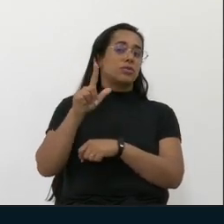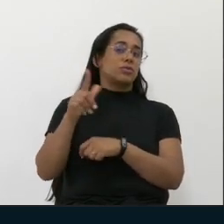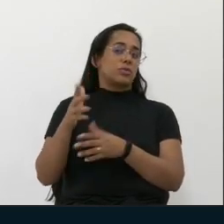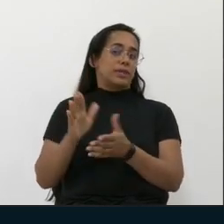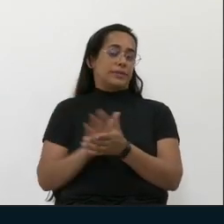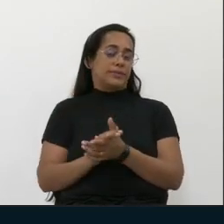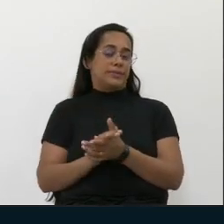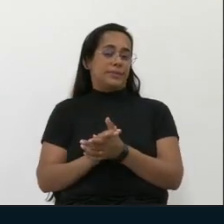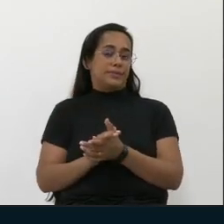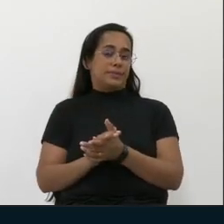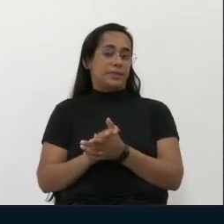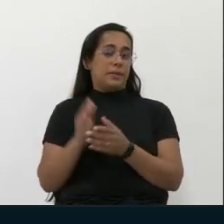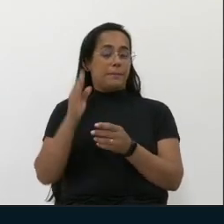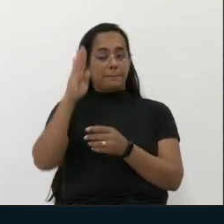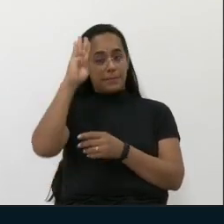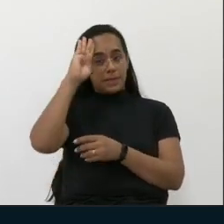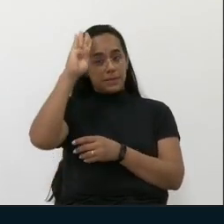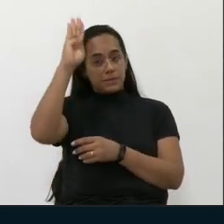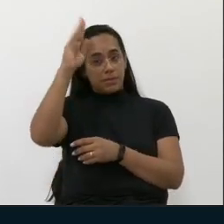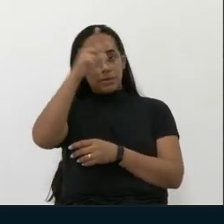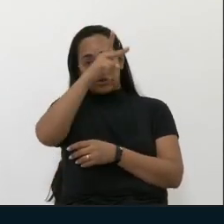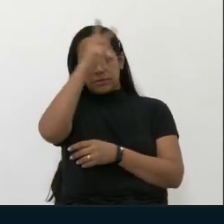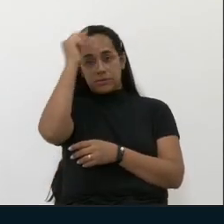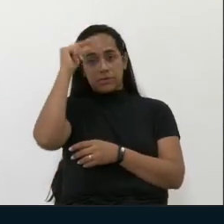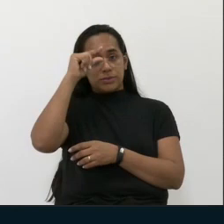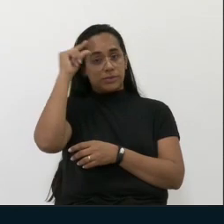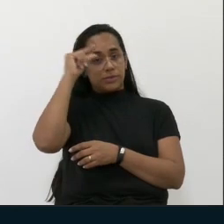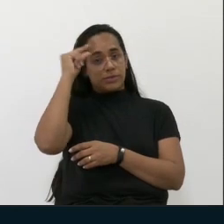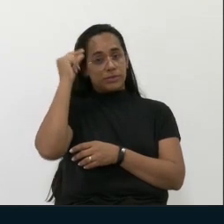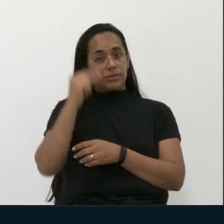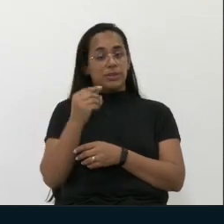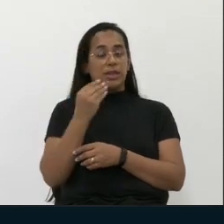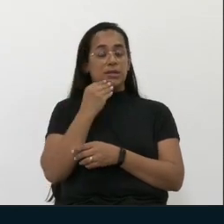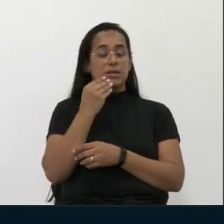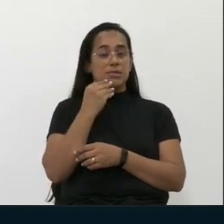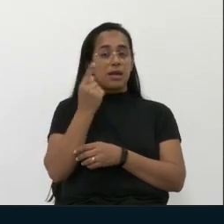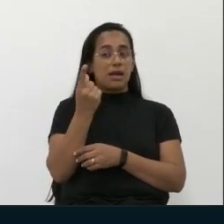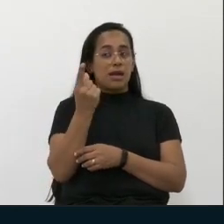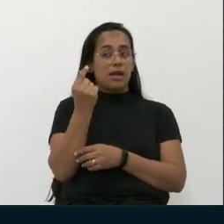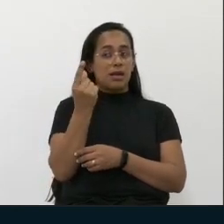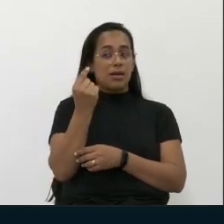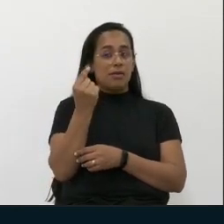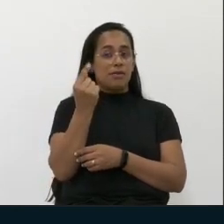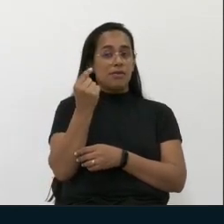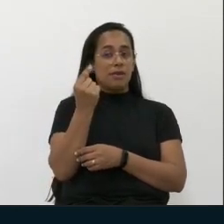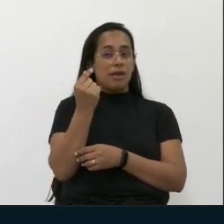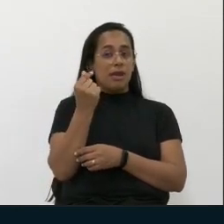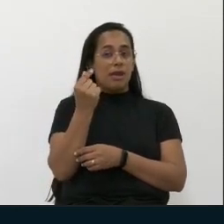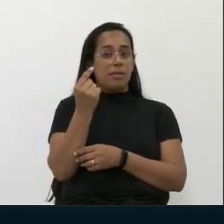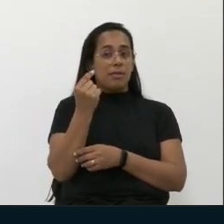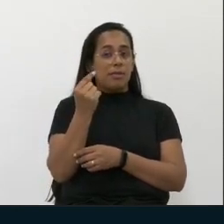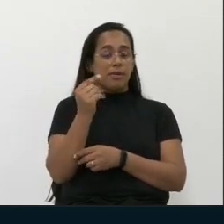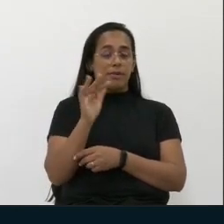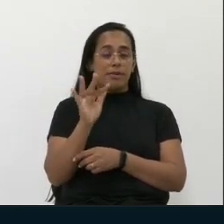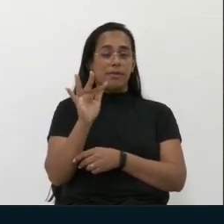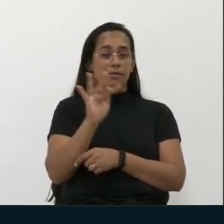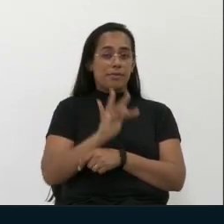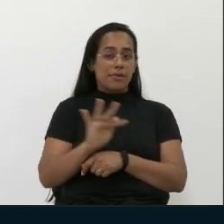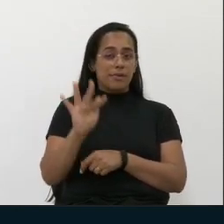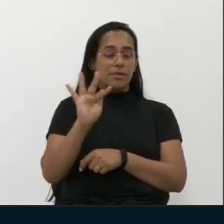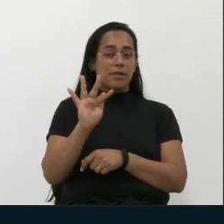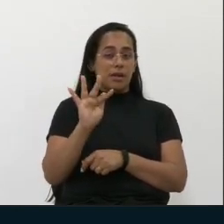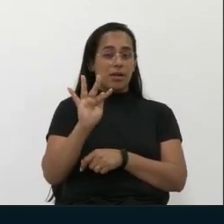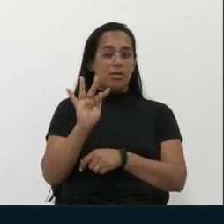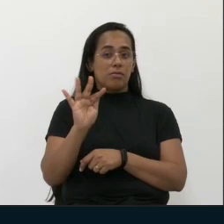federal para começar a cuidar seriamente do que é a dengue, o que está acontecendo aqui na nossa cidade. Esse final